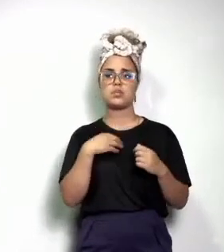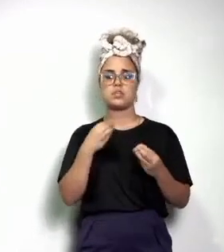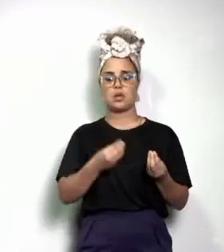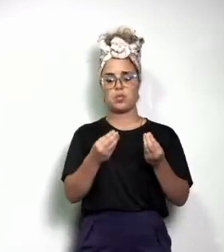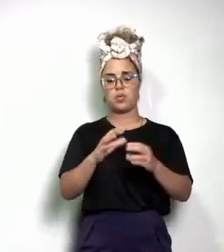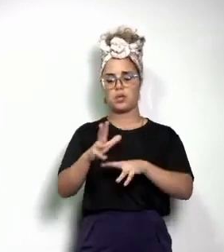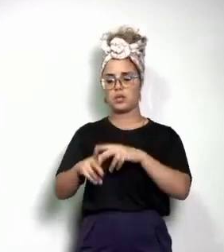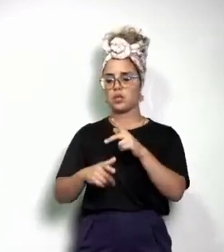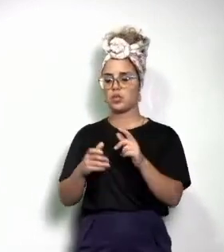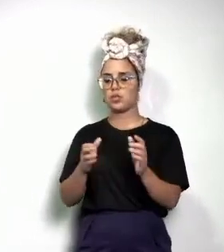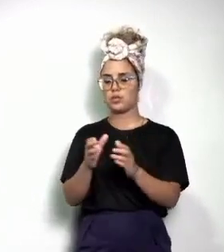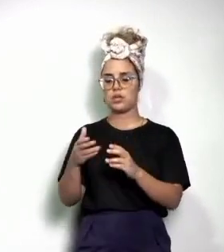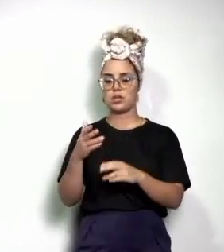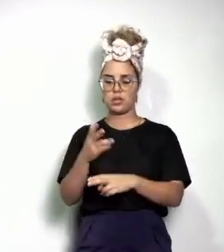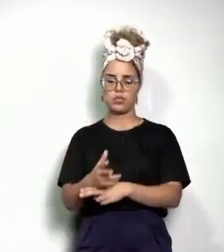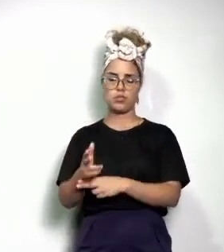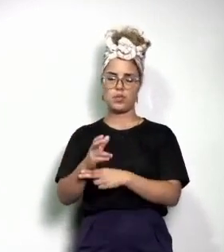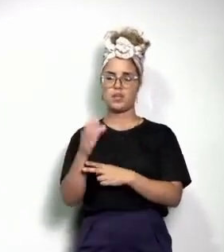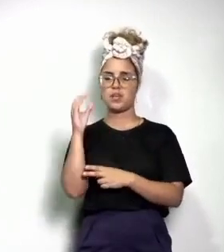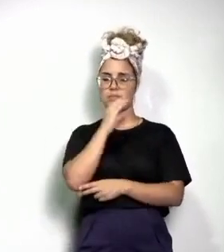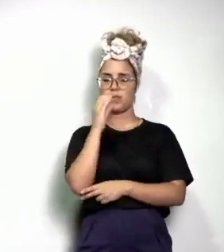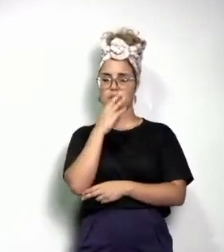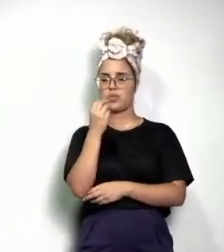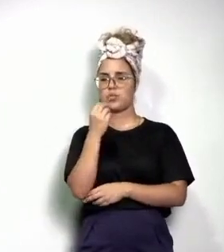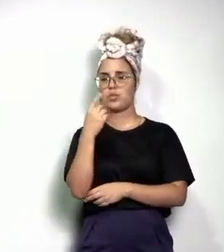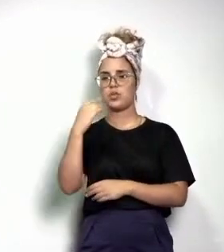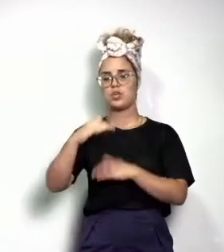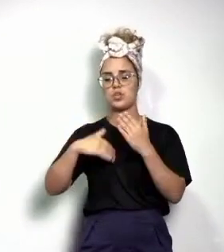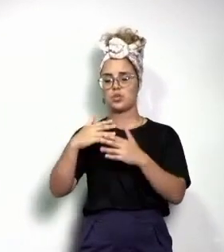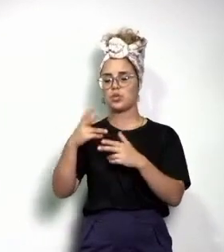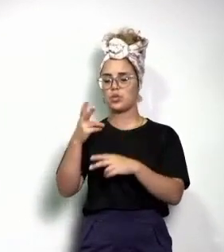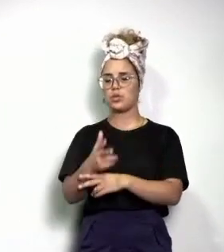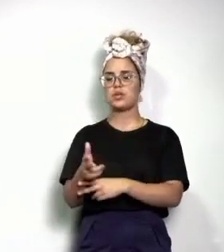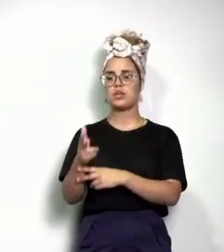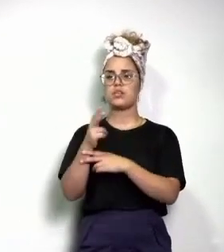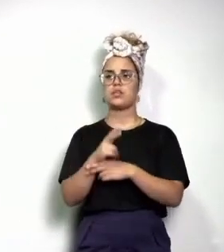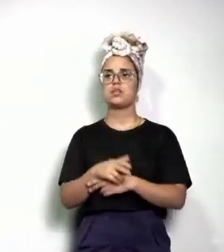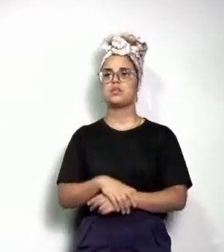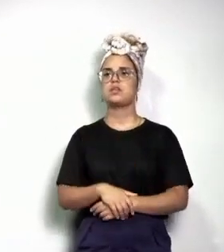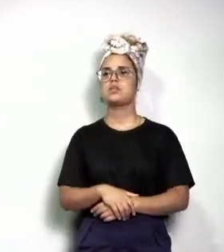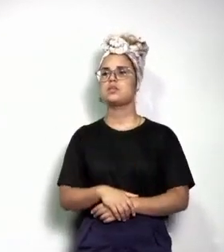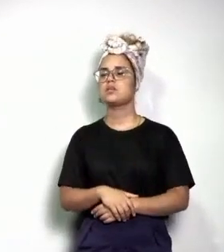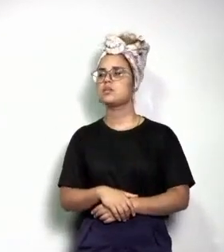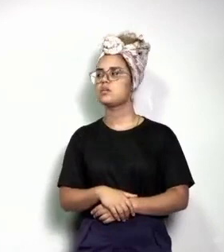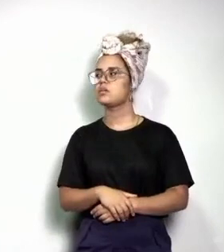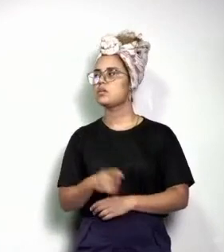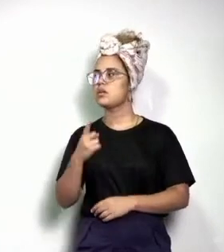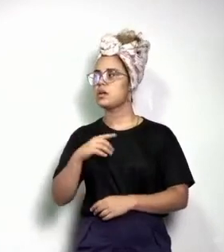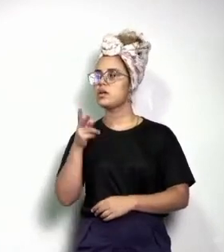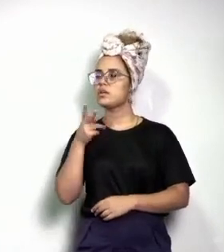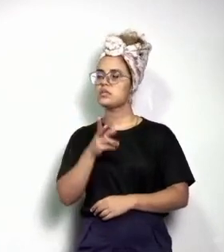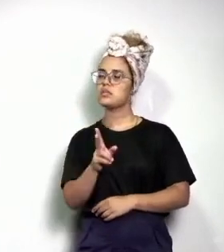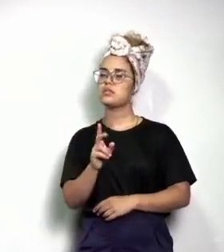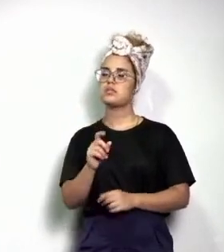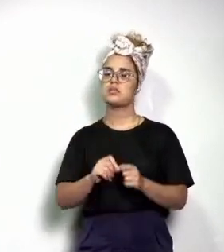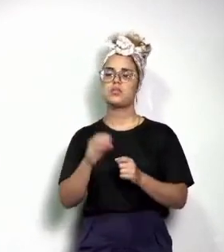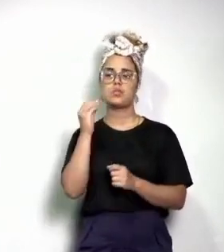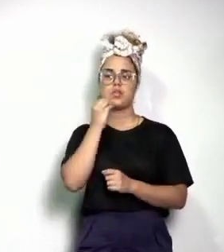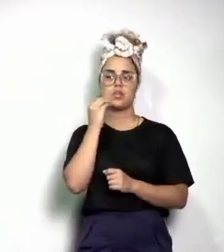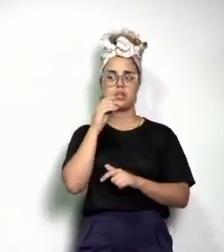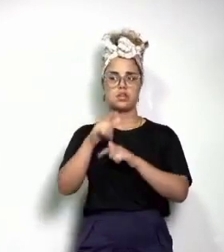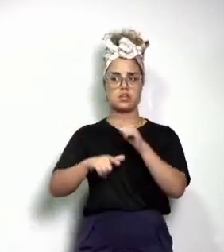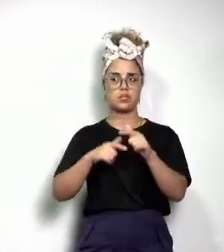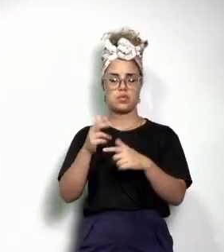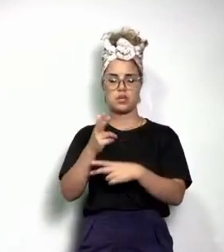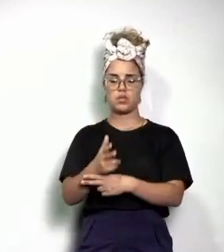isso para o set. Agiliza muito assim durante as gravações. E aí a gente sempre tenta trabalhar com a câmera